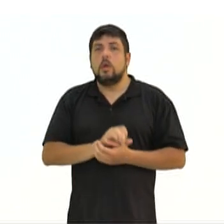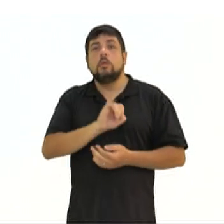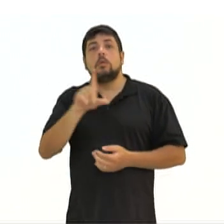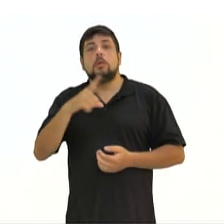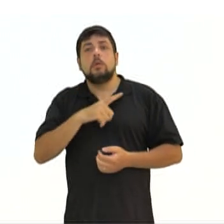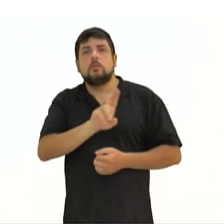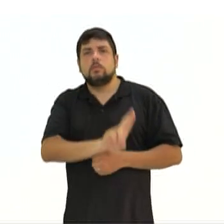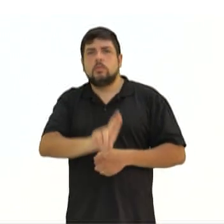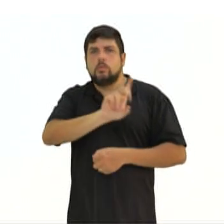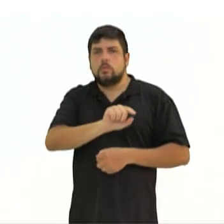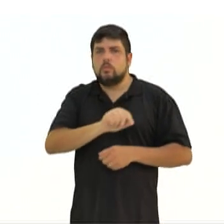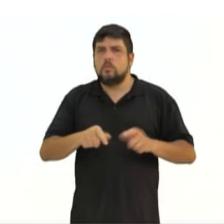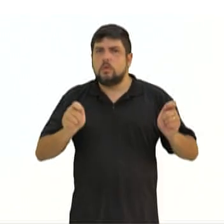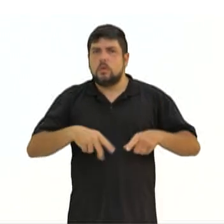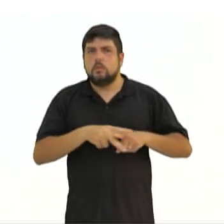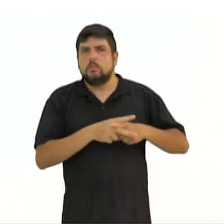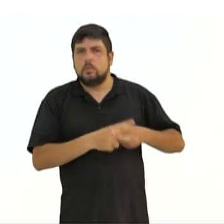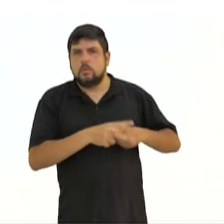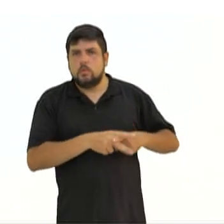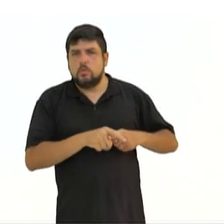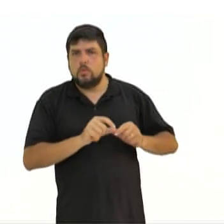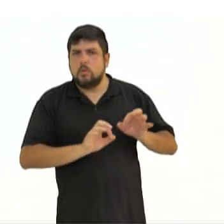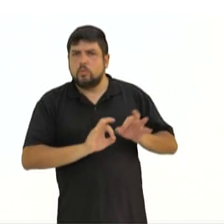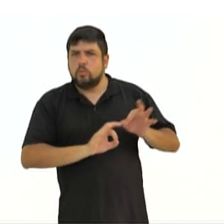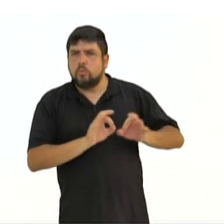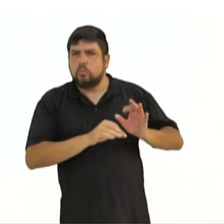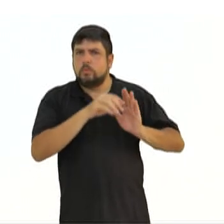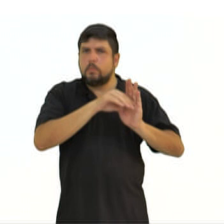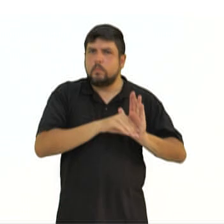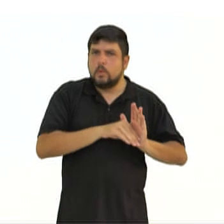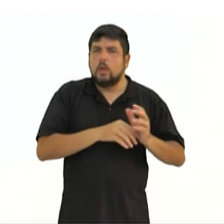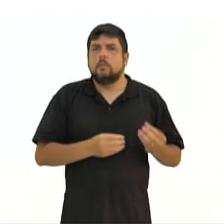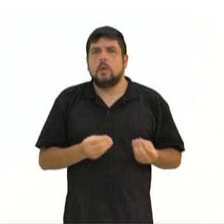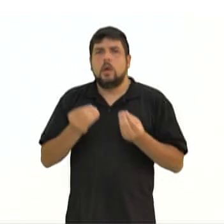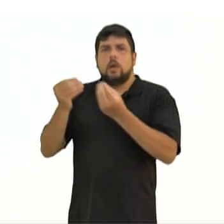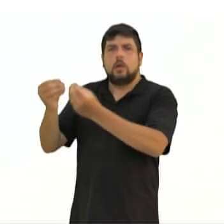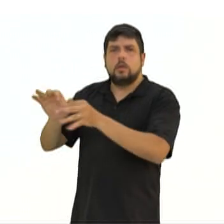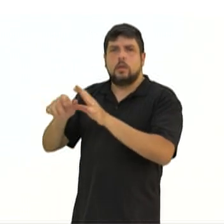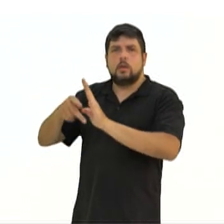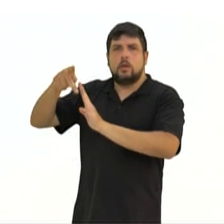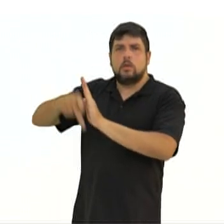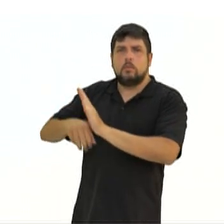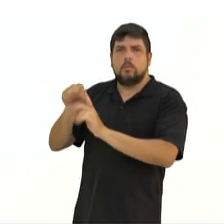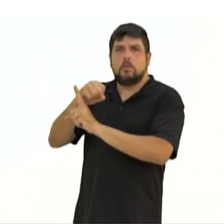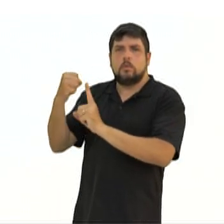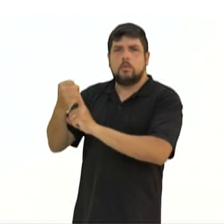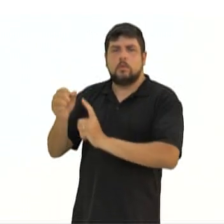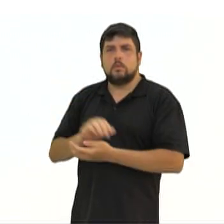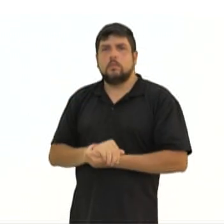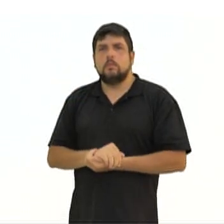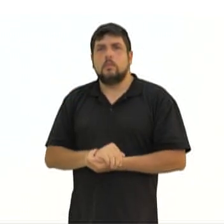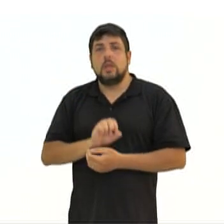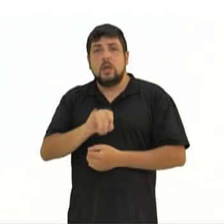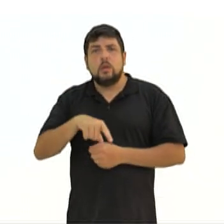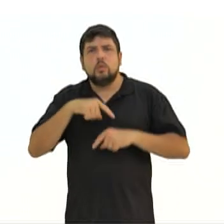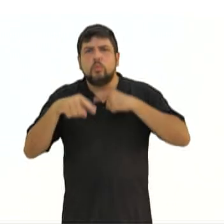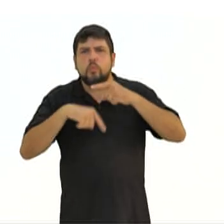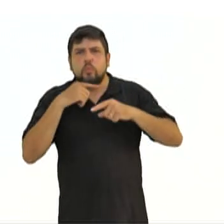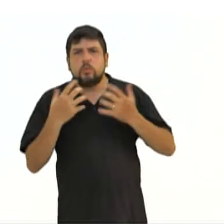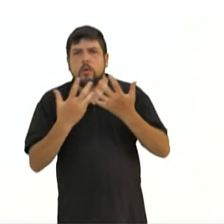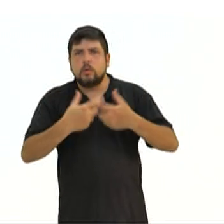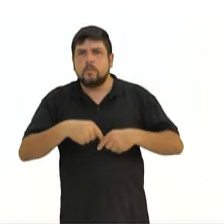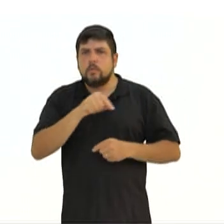ele pode ser consertado, reprogramado e aí ele vai ser doado a projetos sociais. Se ele não tem mais função, então ele vai